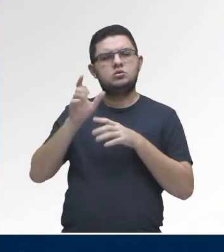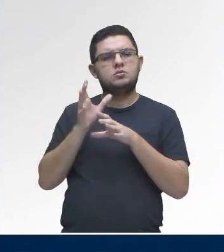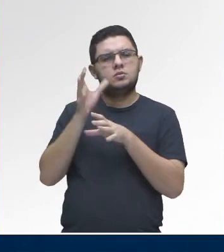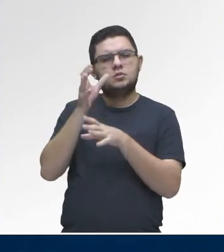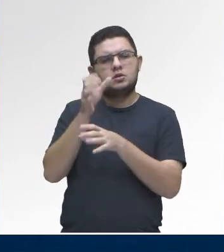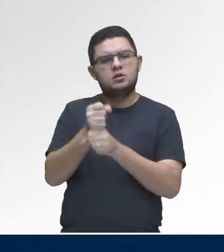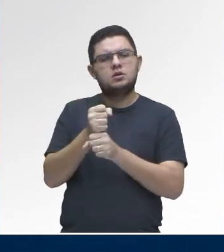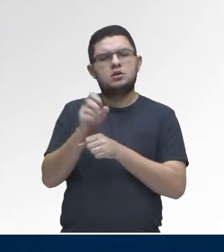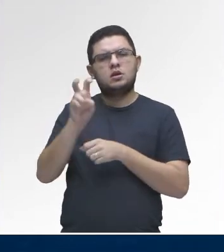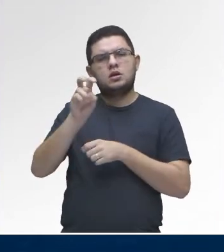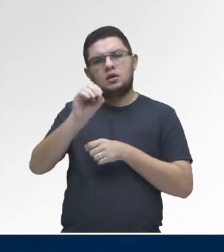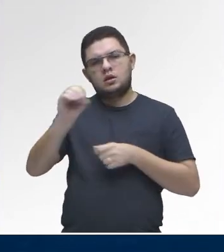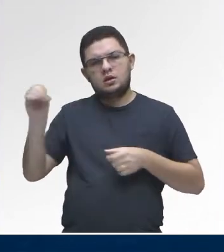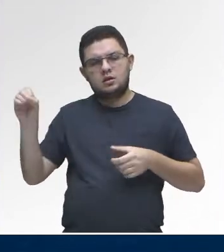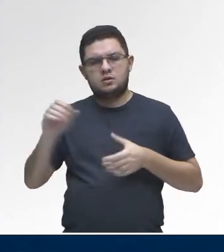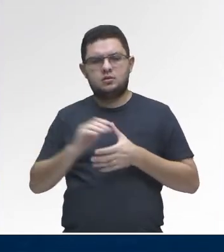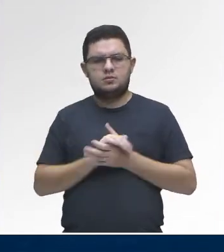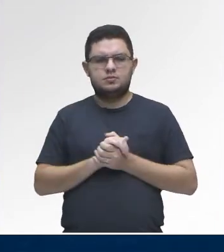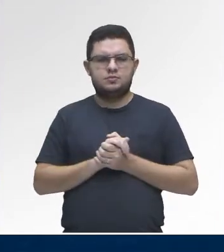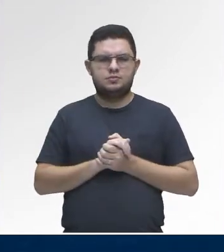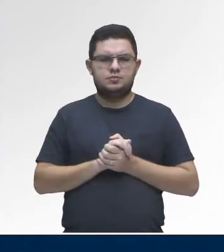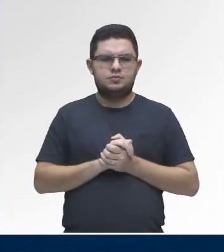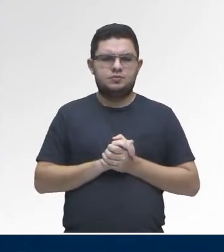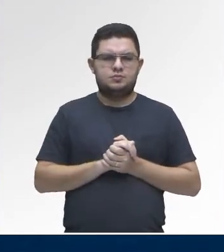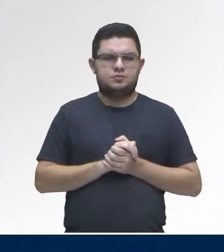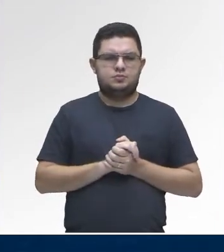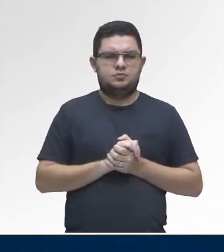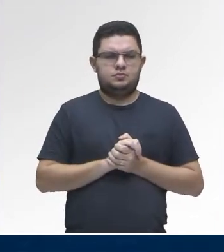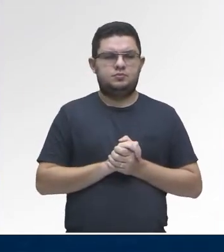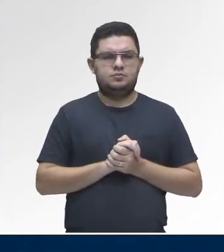essa equação, né, para a gente chegar à